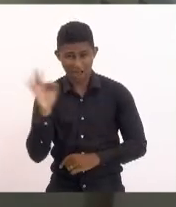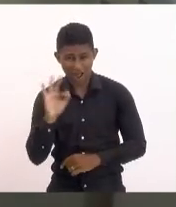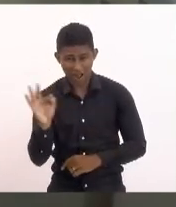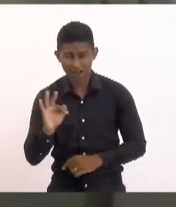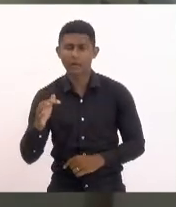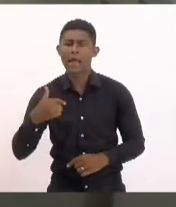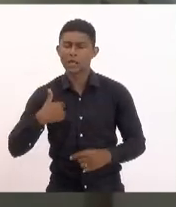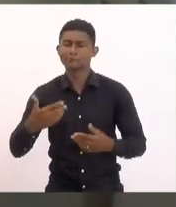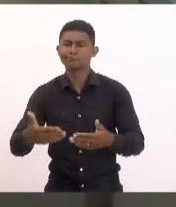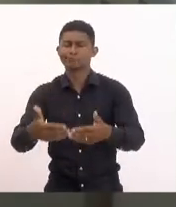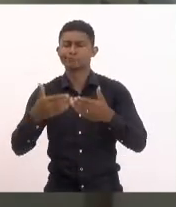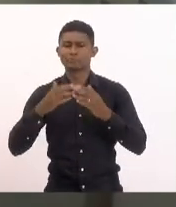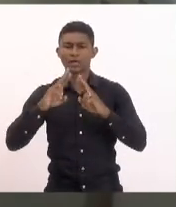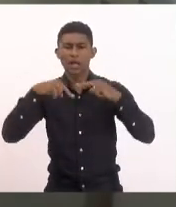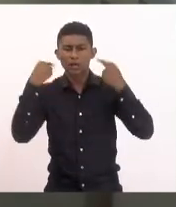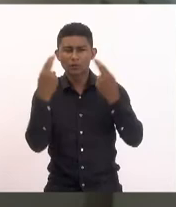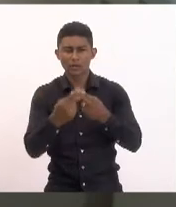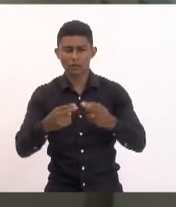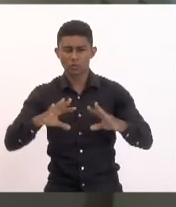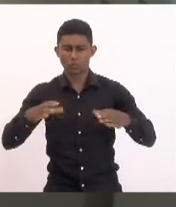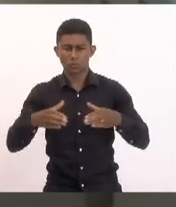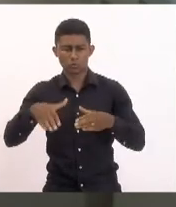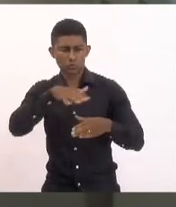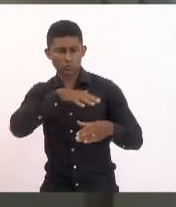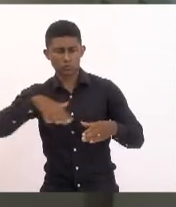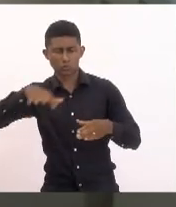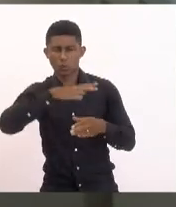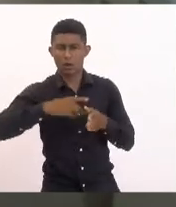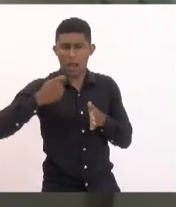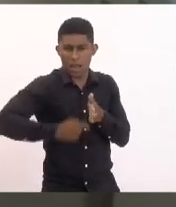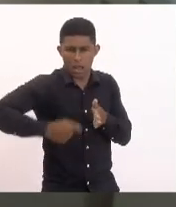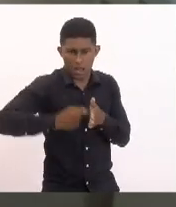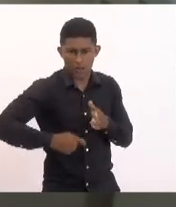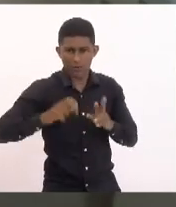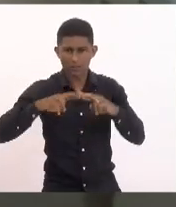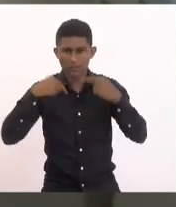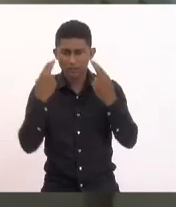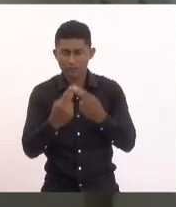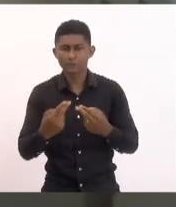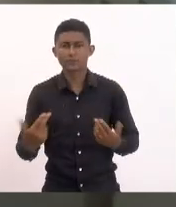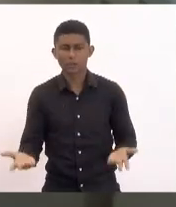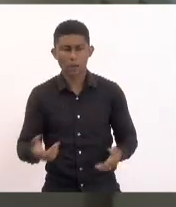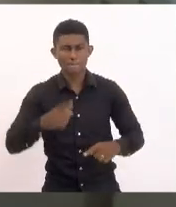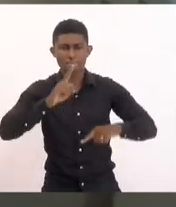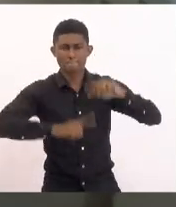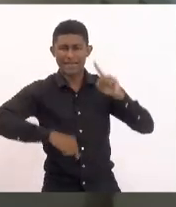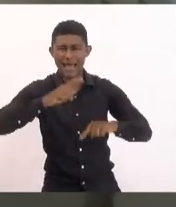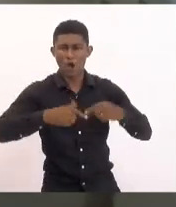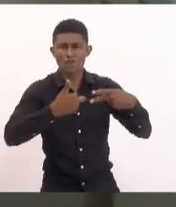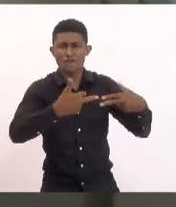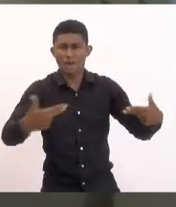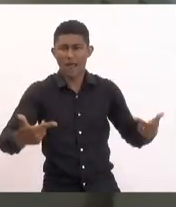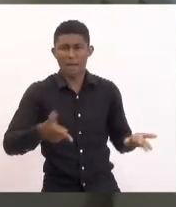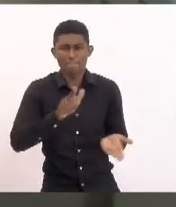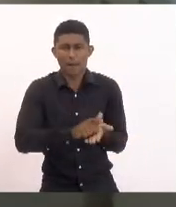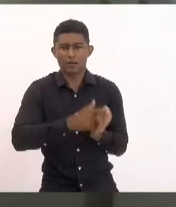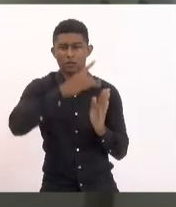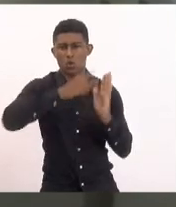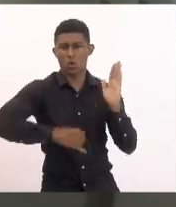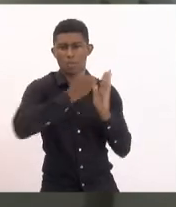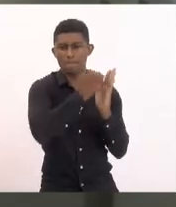da Comissão de Tributação, coloquei todo esse material no grupo da Comissão de